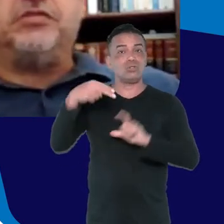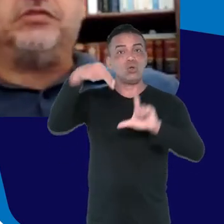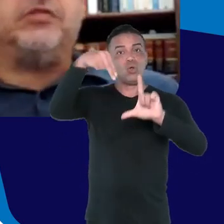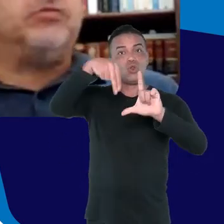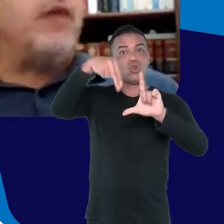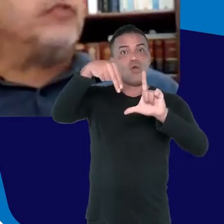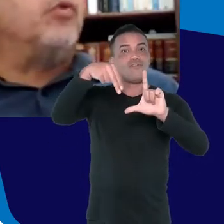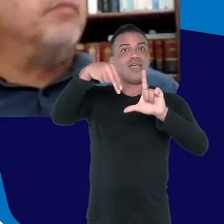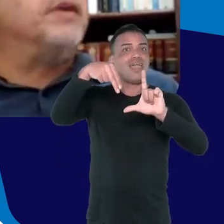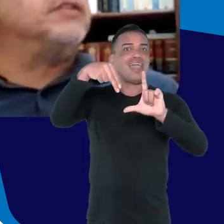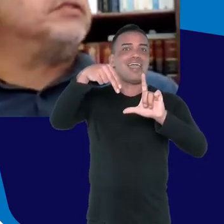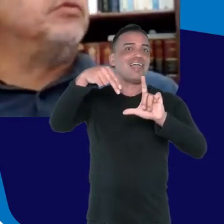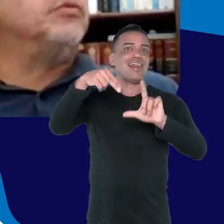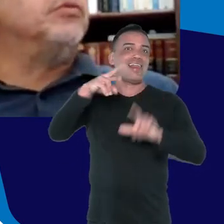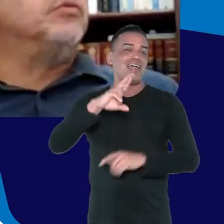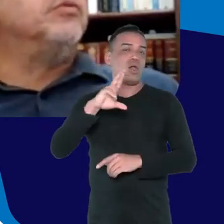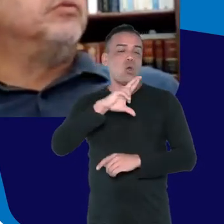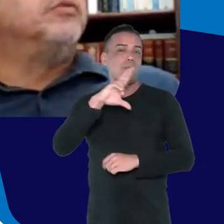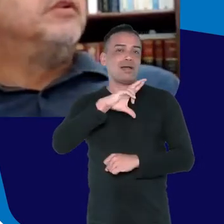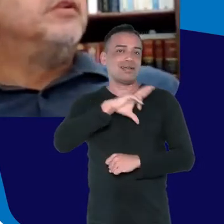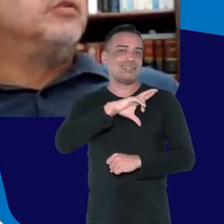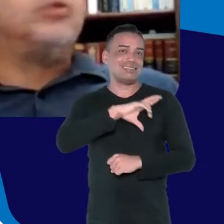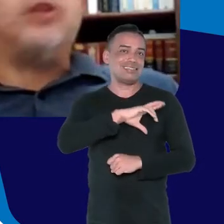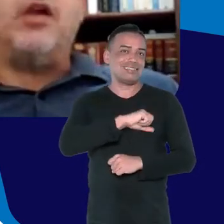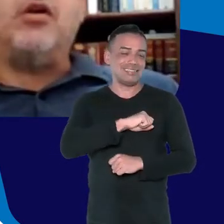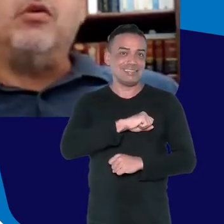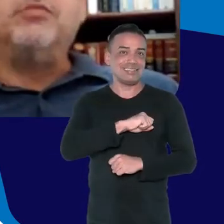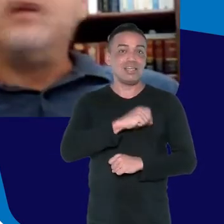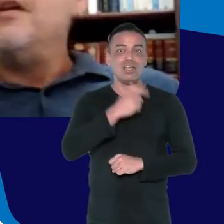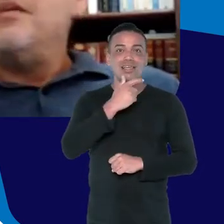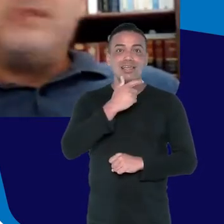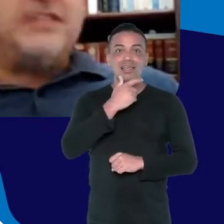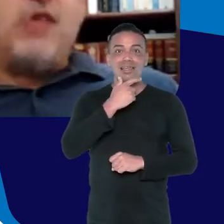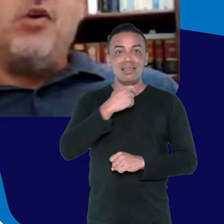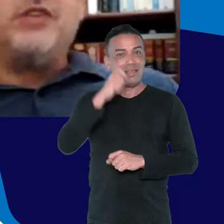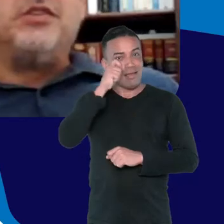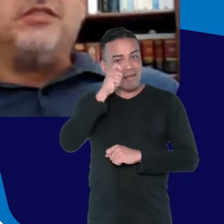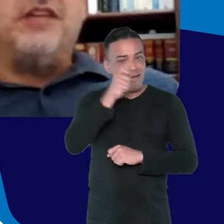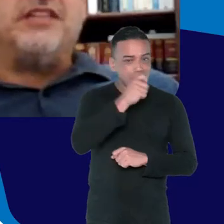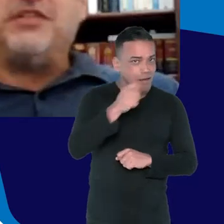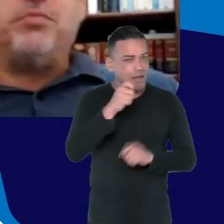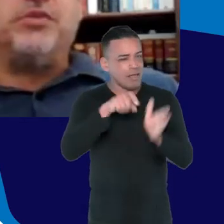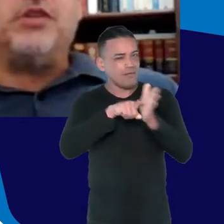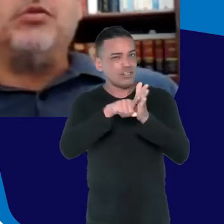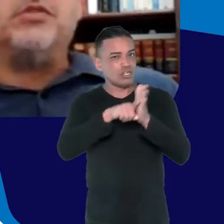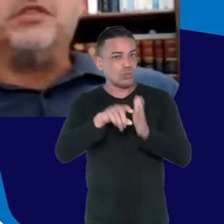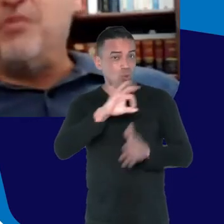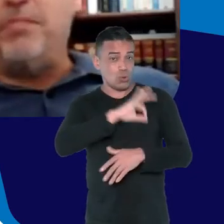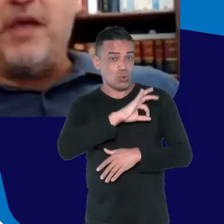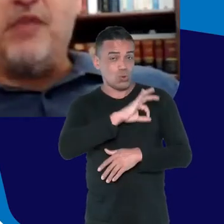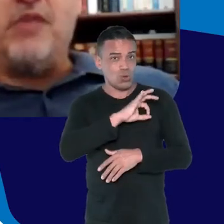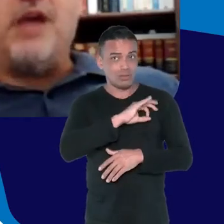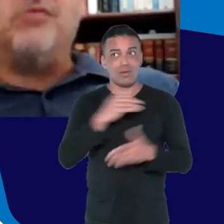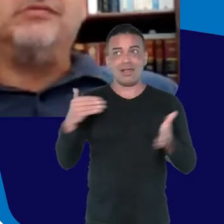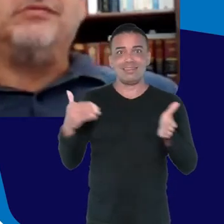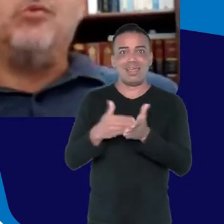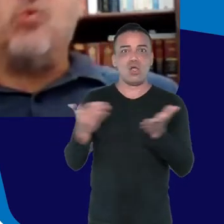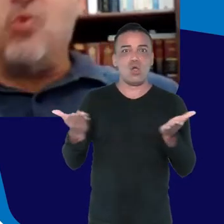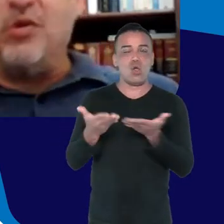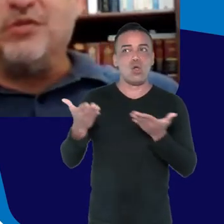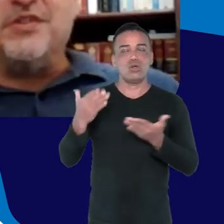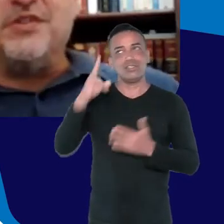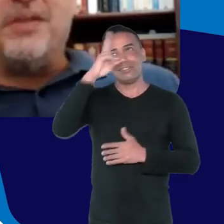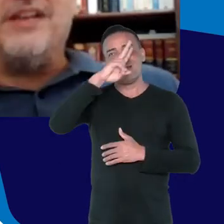e os 4 romances do Sherlock Holmes, mas até hoje, às vezes por saudosismo, eu pego lá